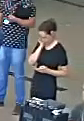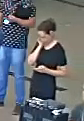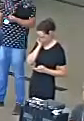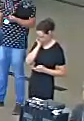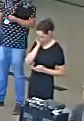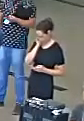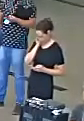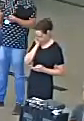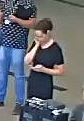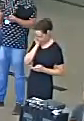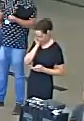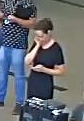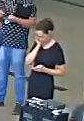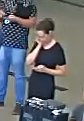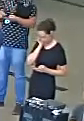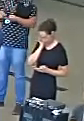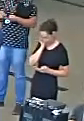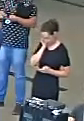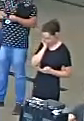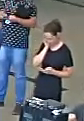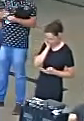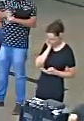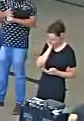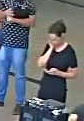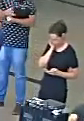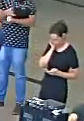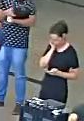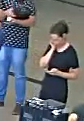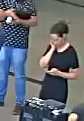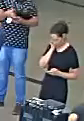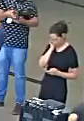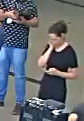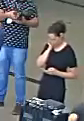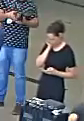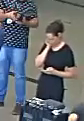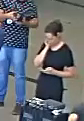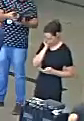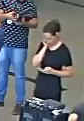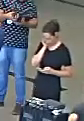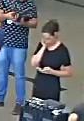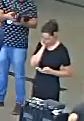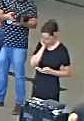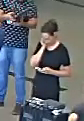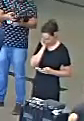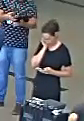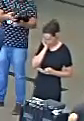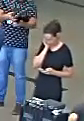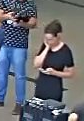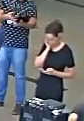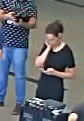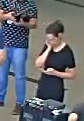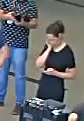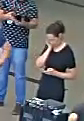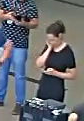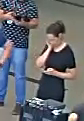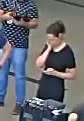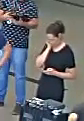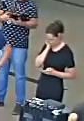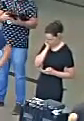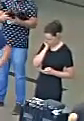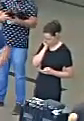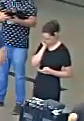precisa sair só quer fazer uma Despedida Roberto Carlos também Guerreiro